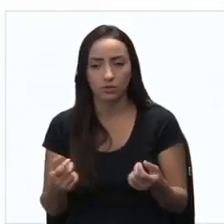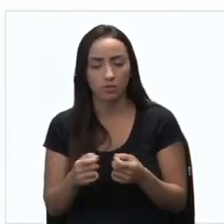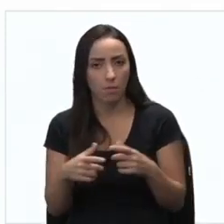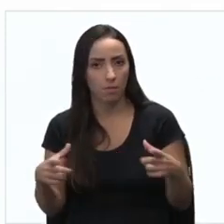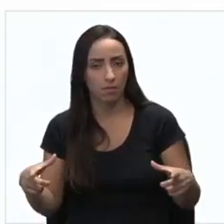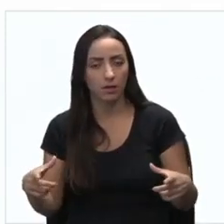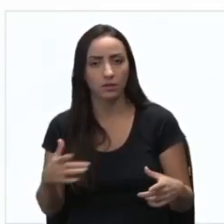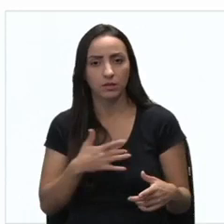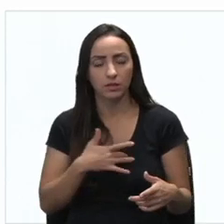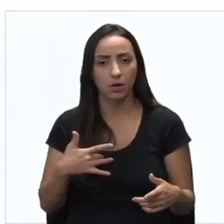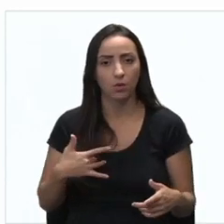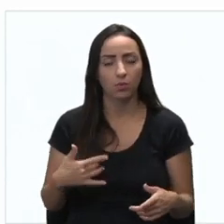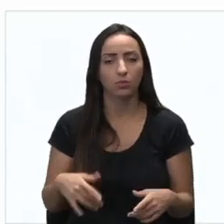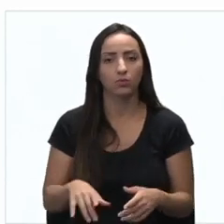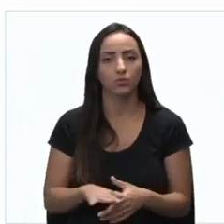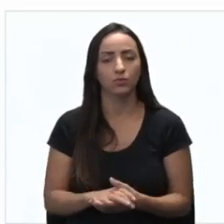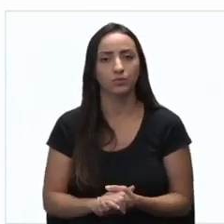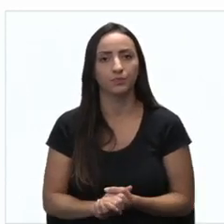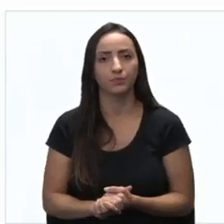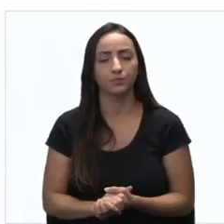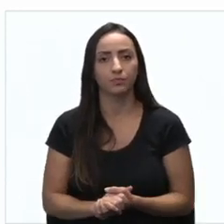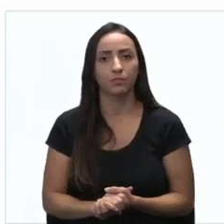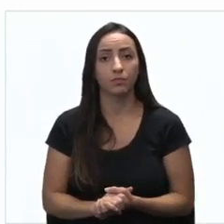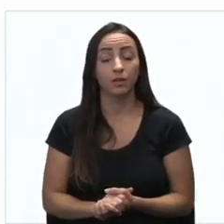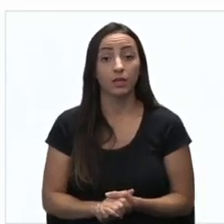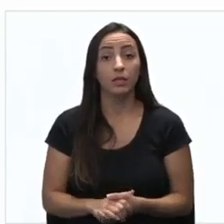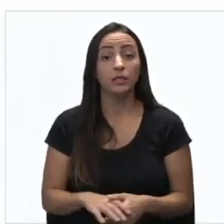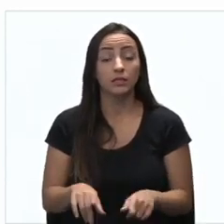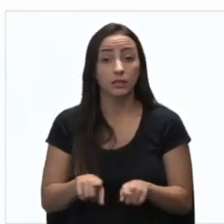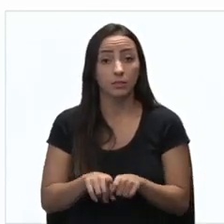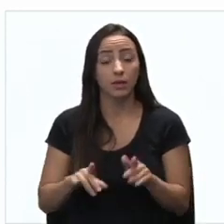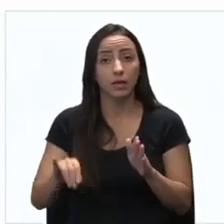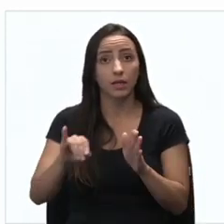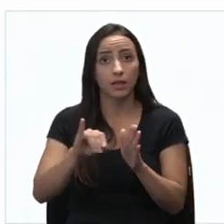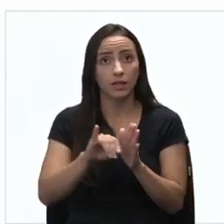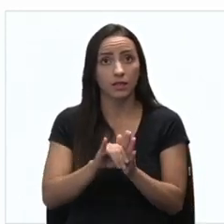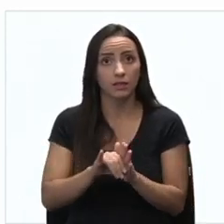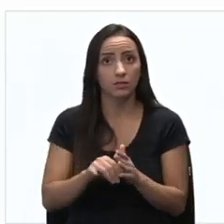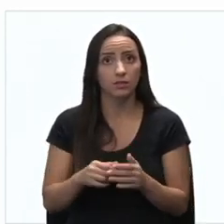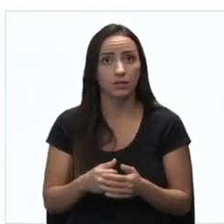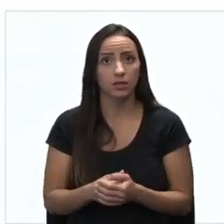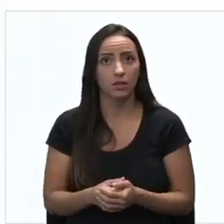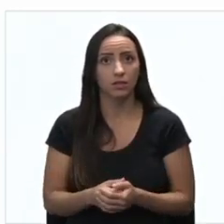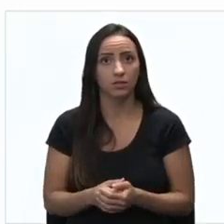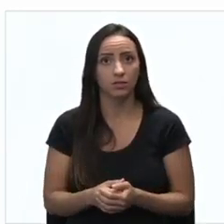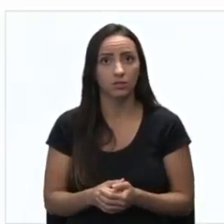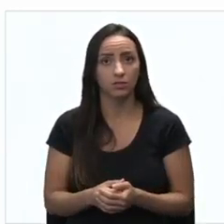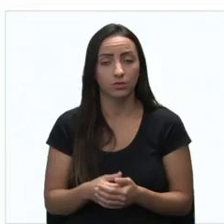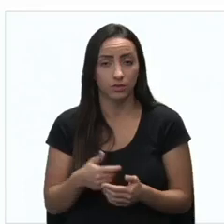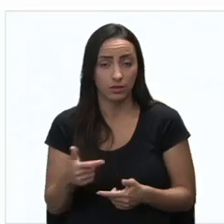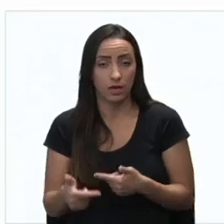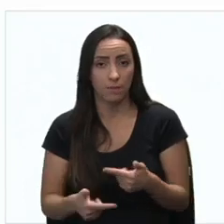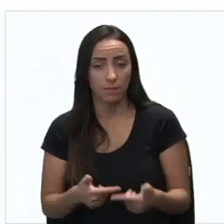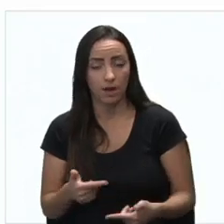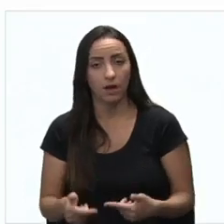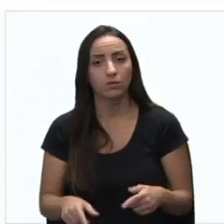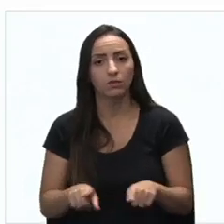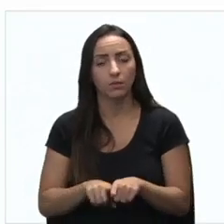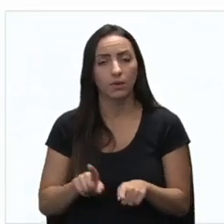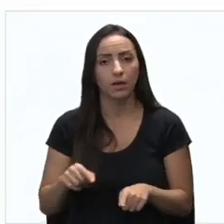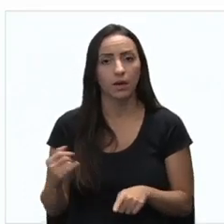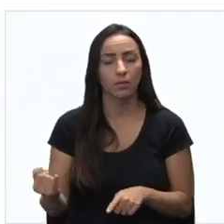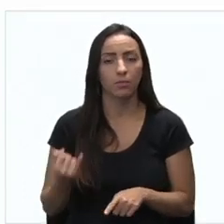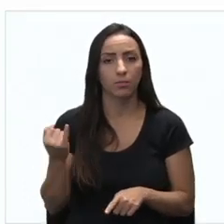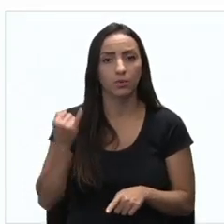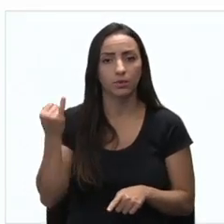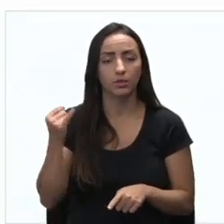da saúde, das condições de saúde. A identidade do trabalho também é importante, é uma